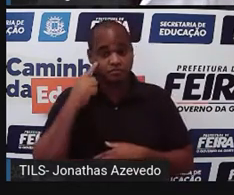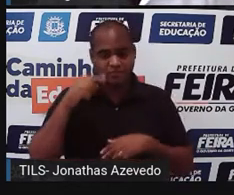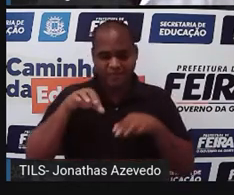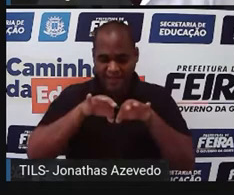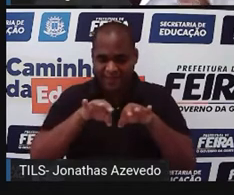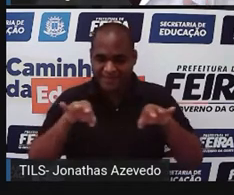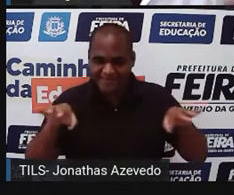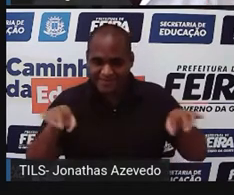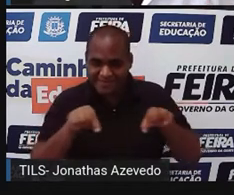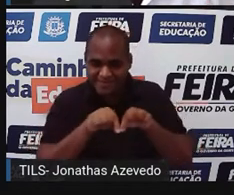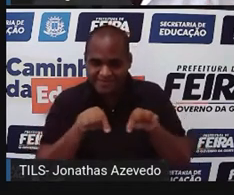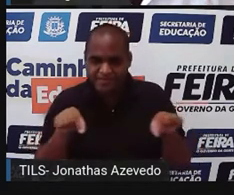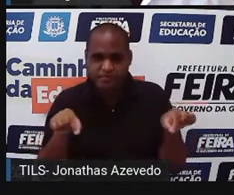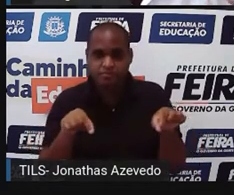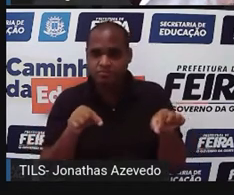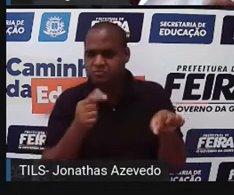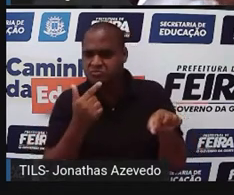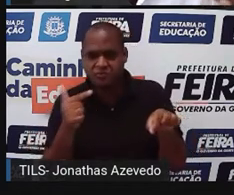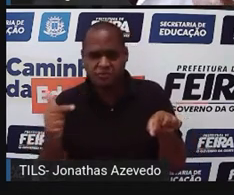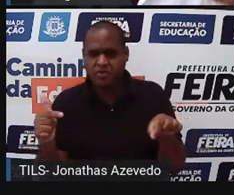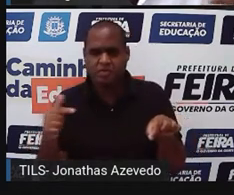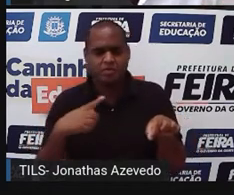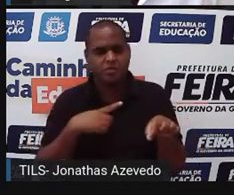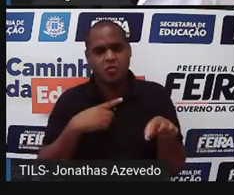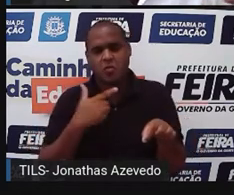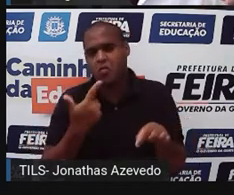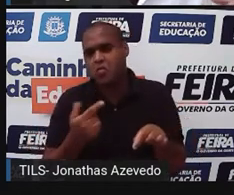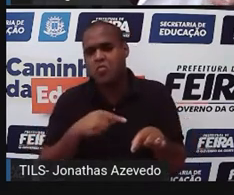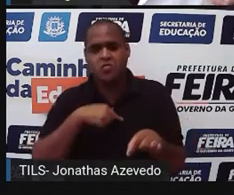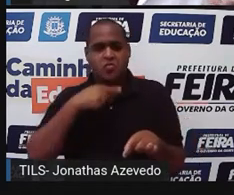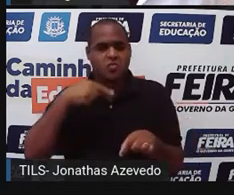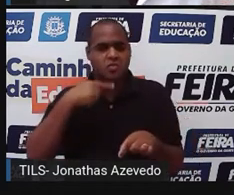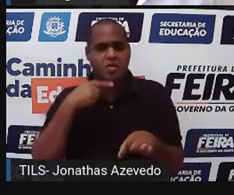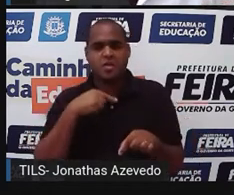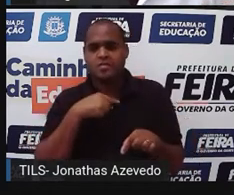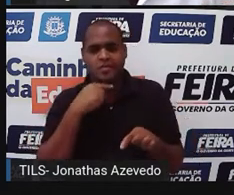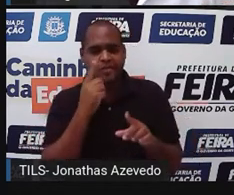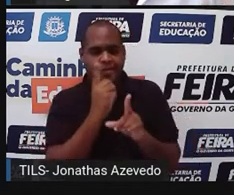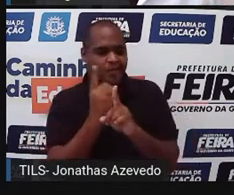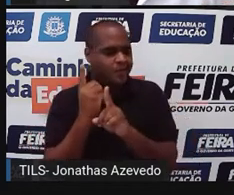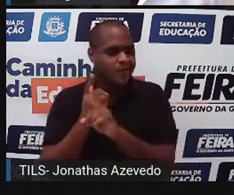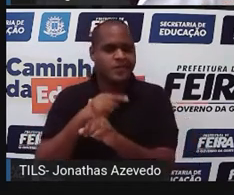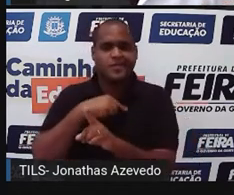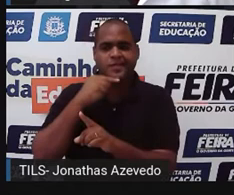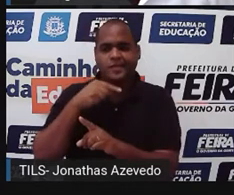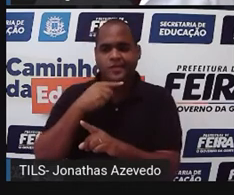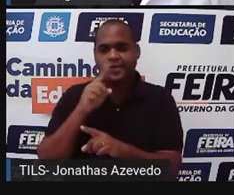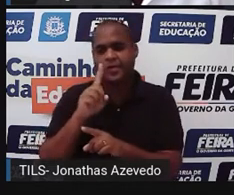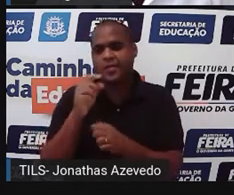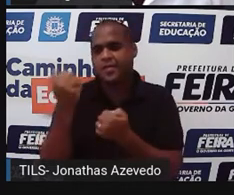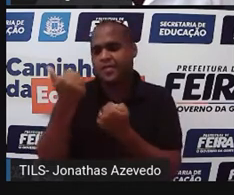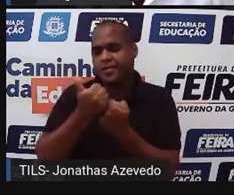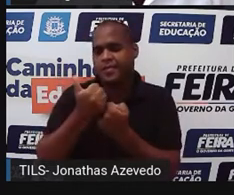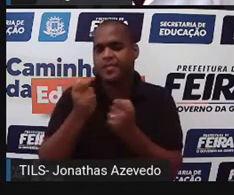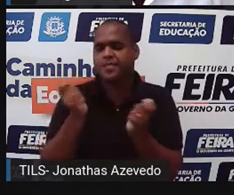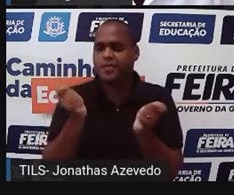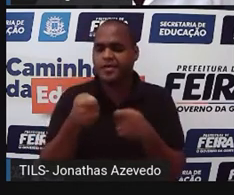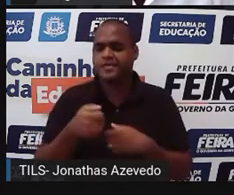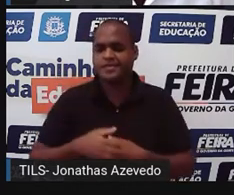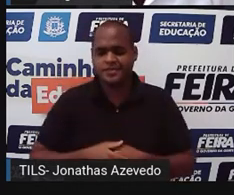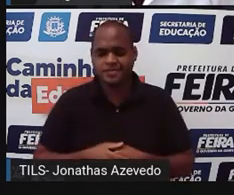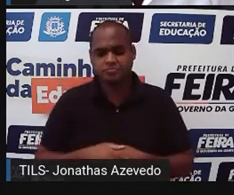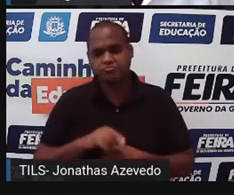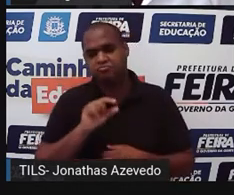tá bom caso você não tem uma régua ou você não consigo achar você pode usar algo que substitua a função da régua